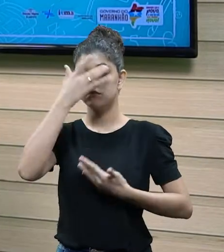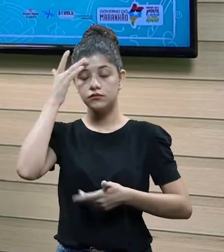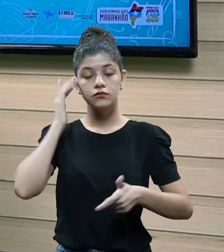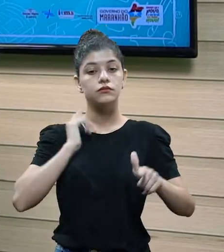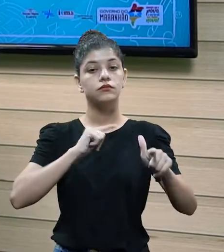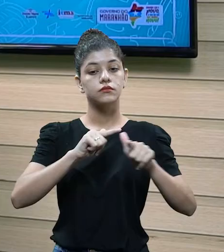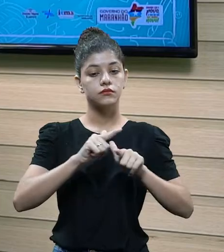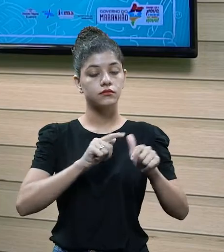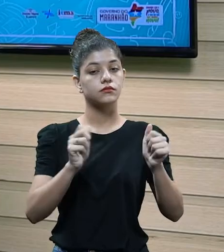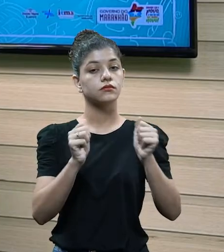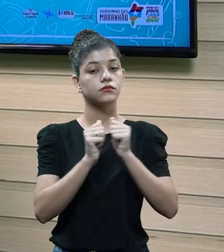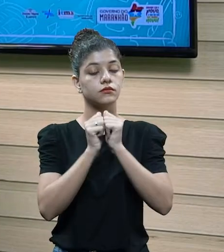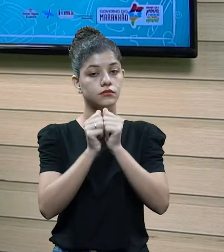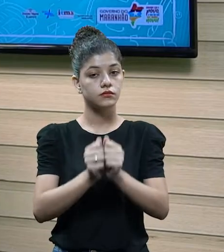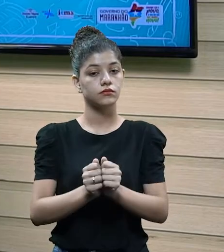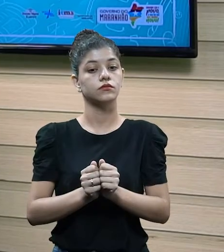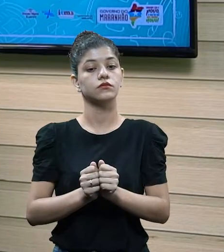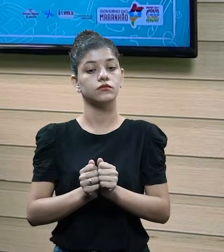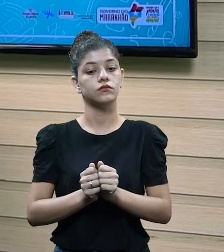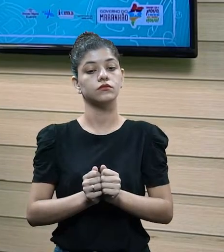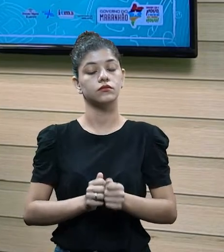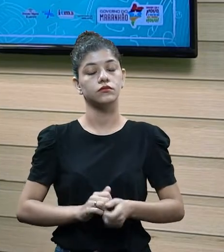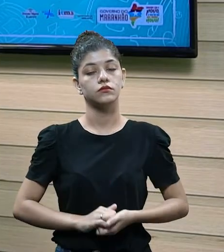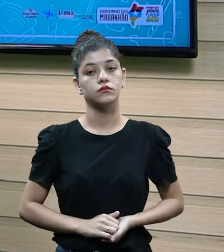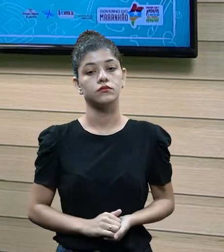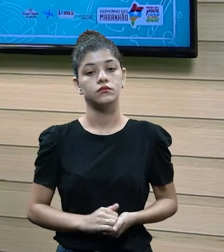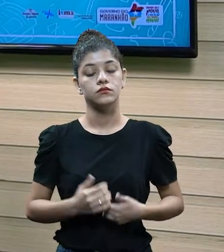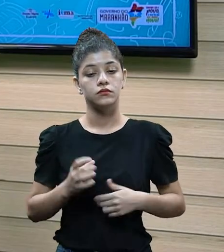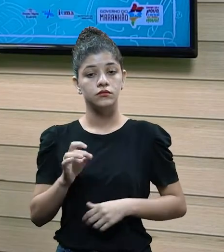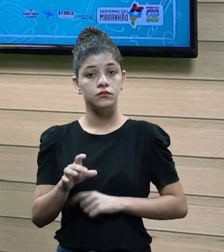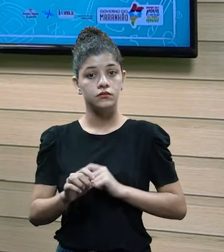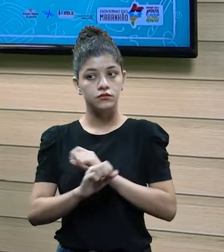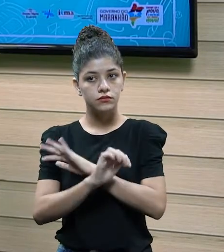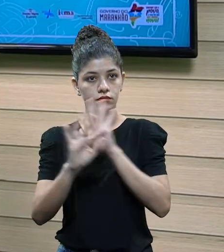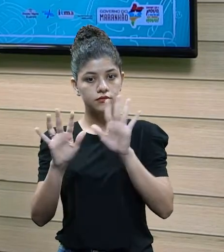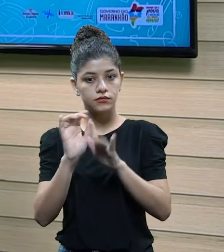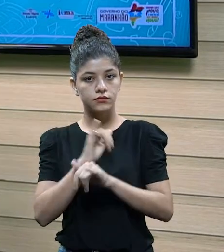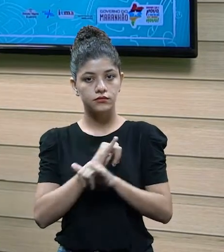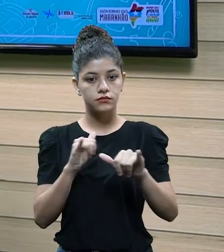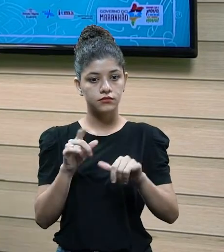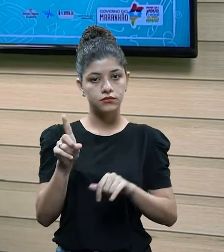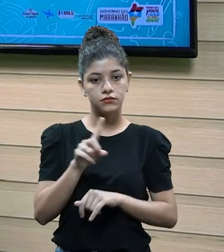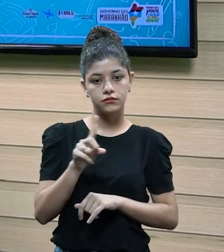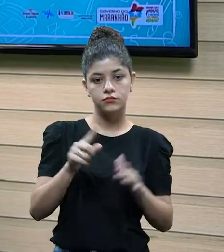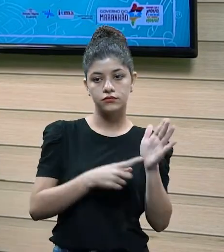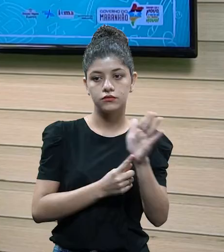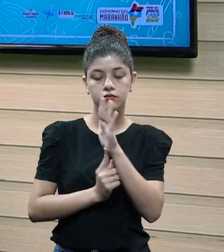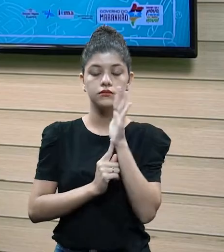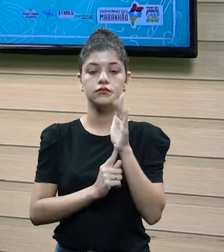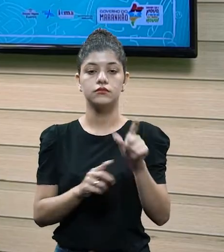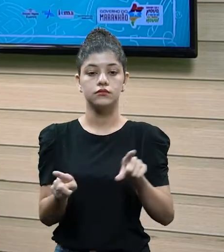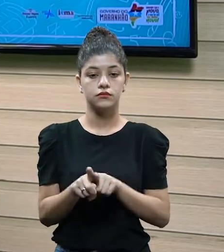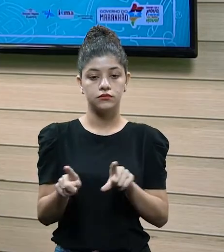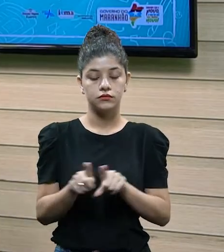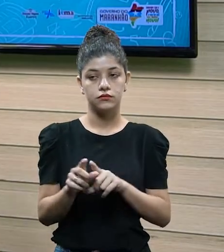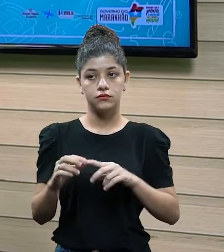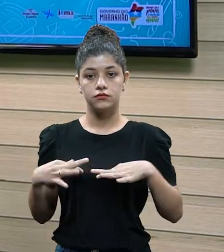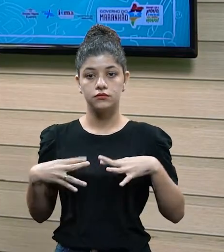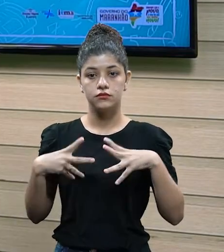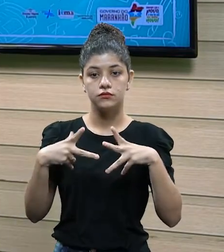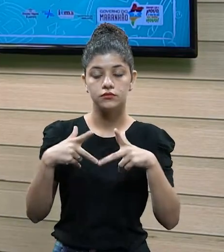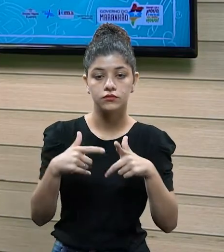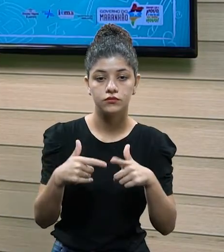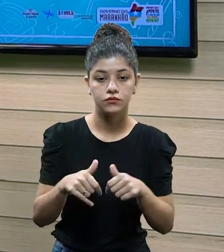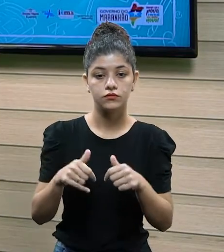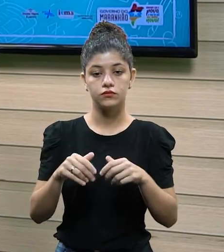missão, o que é minha visão e quais são os meus valores. Não só deixar claro, no sentido de mostrar, mas fazer com que todo